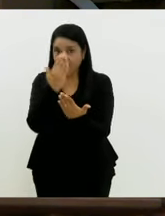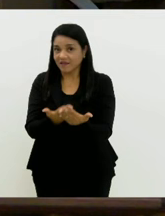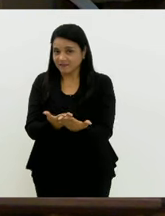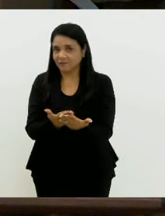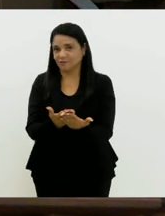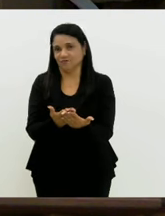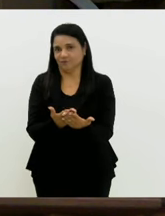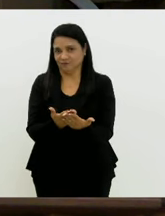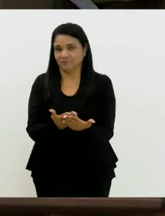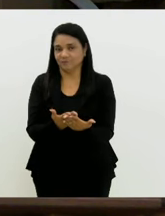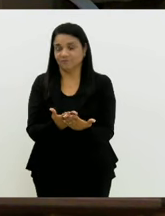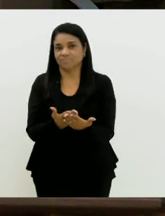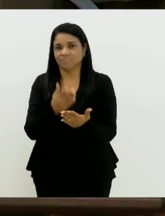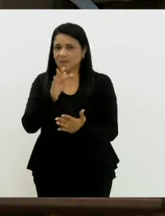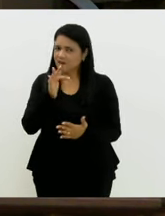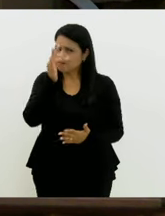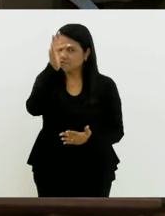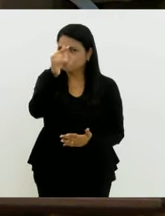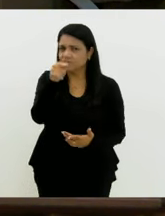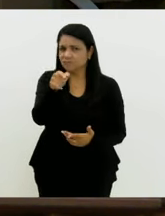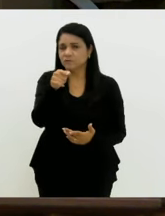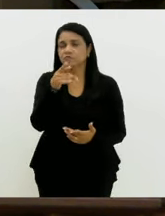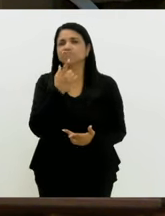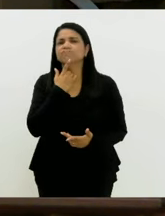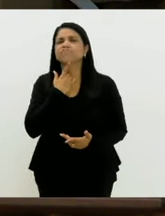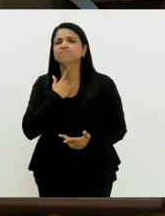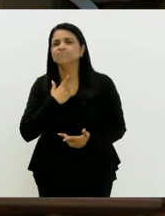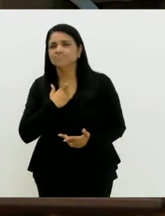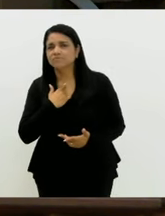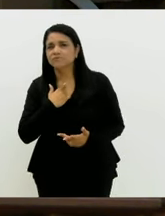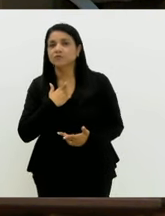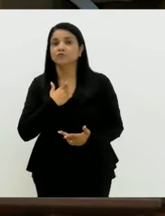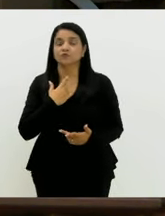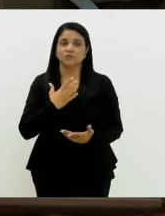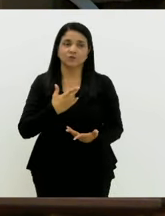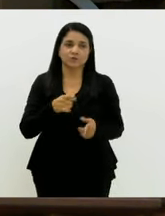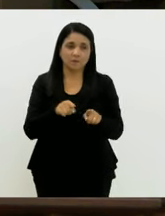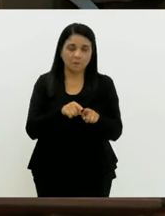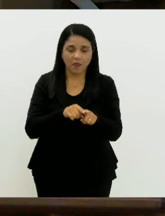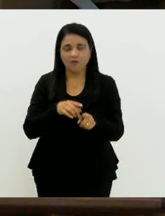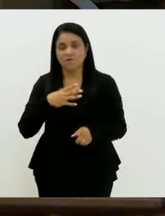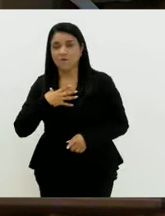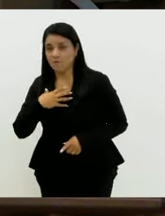frente, a gente deseja muito, até em função dos filhos da gente, da família, de